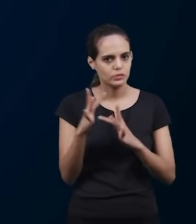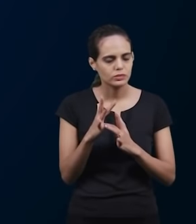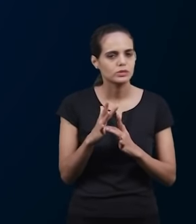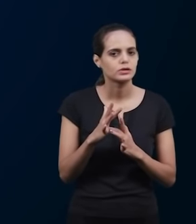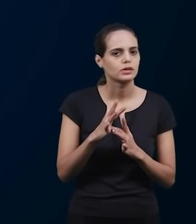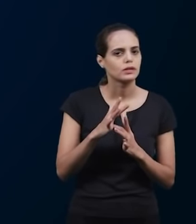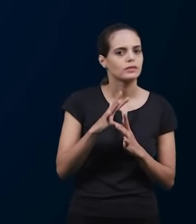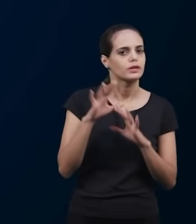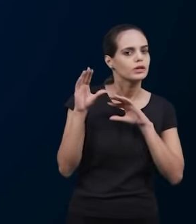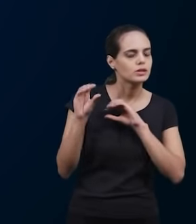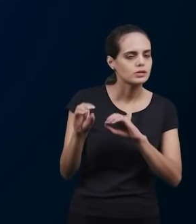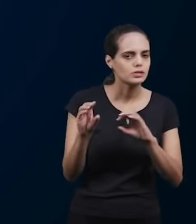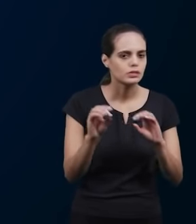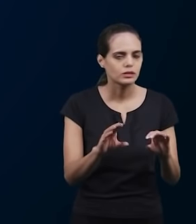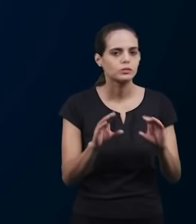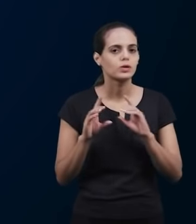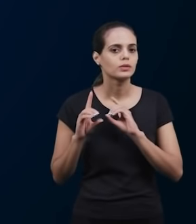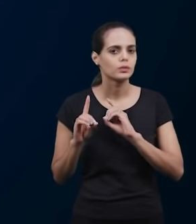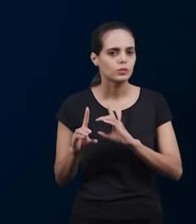ensinando para ele a doutrina